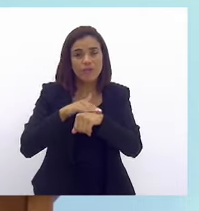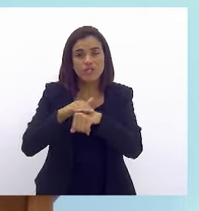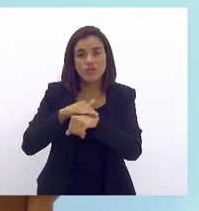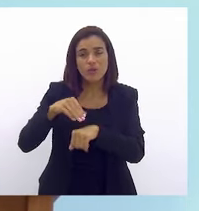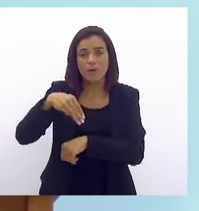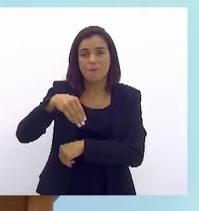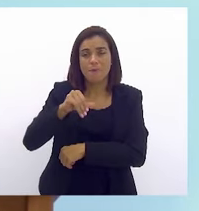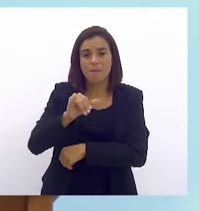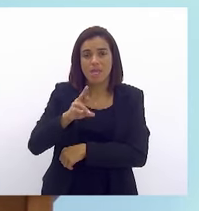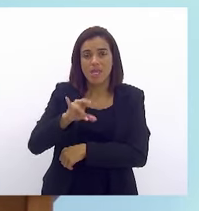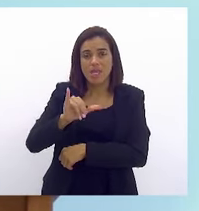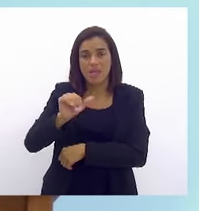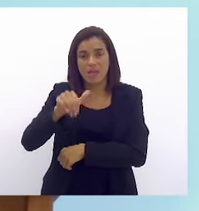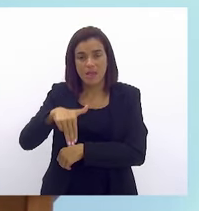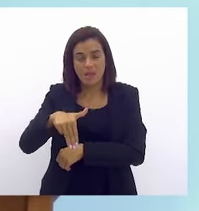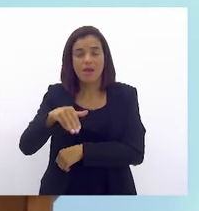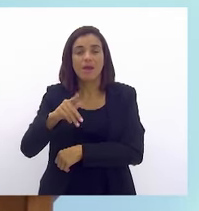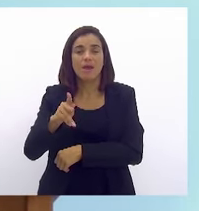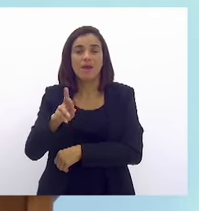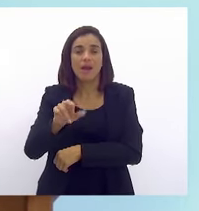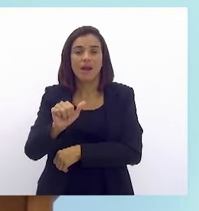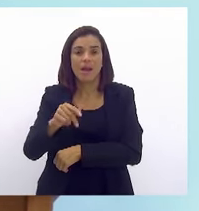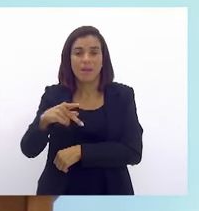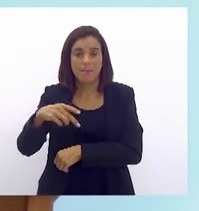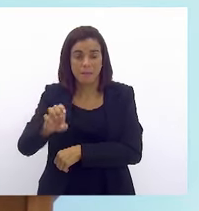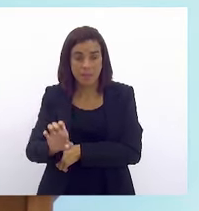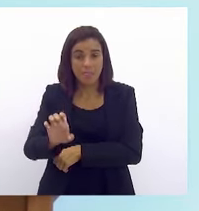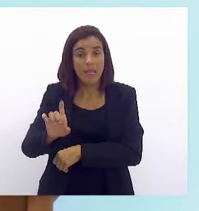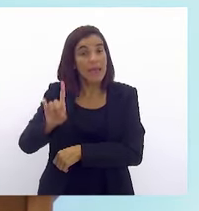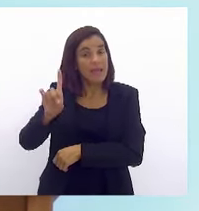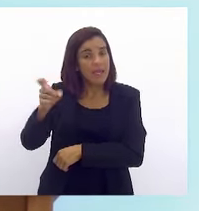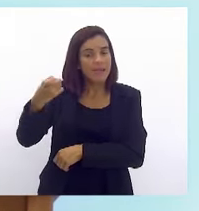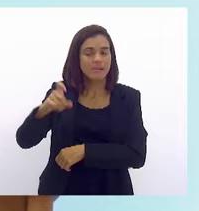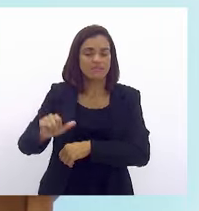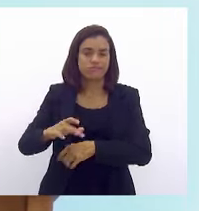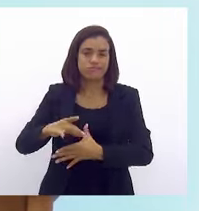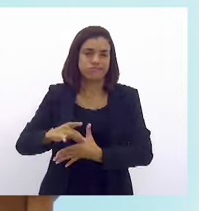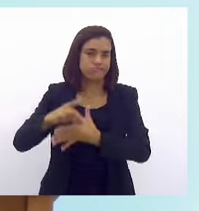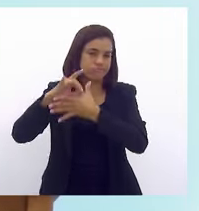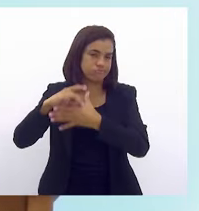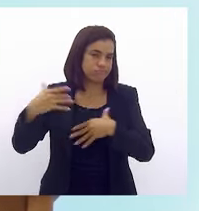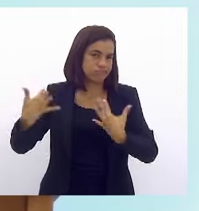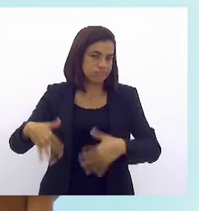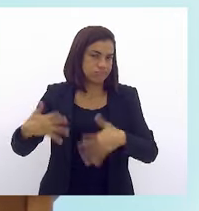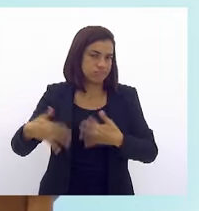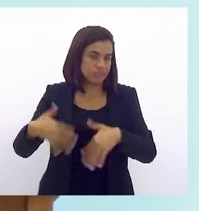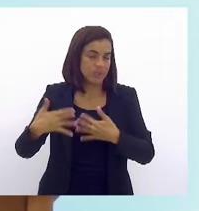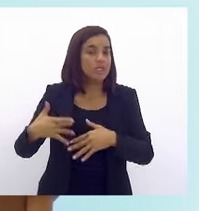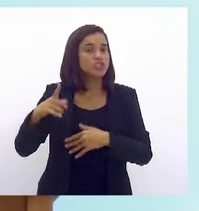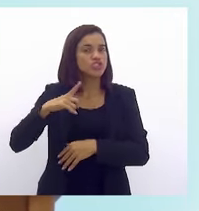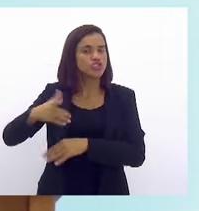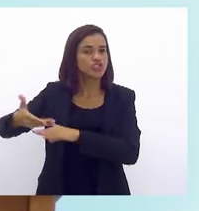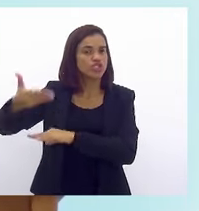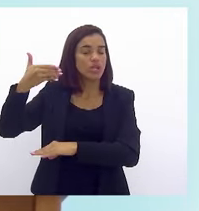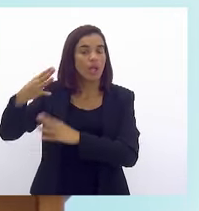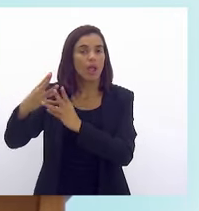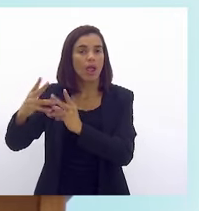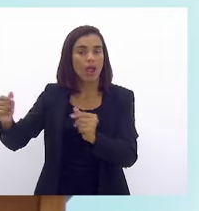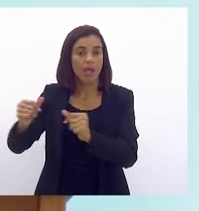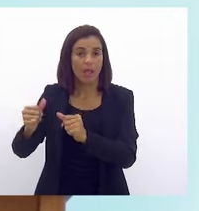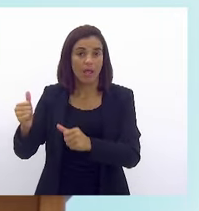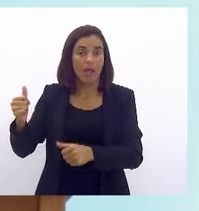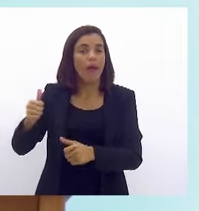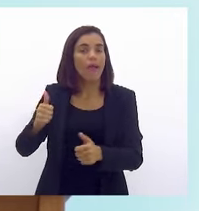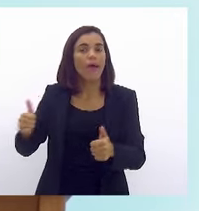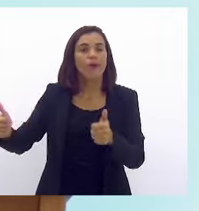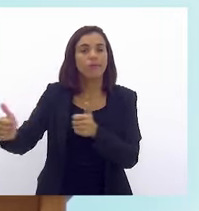a grande líder antes de ter alguma coisa, algum que é aí, que acabou ficando com o Stefan na frente,